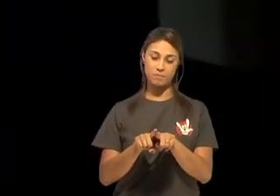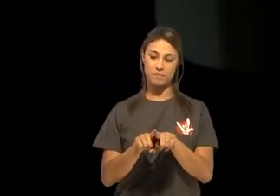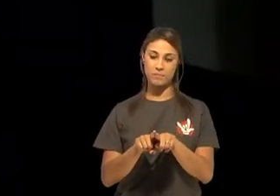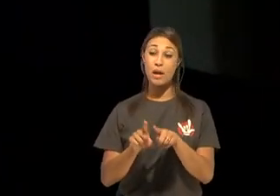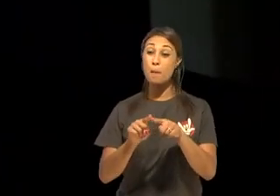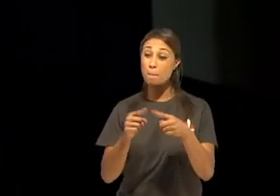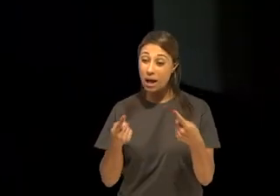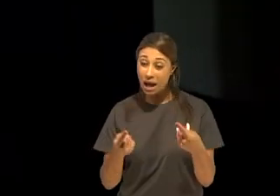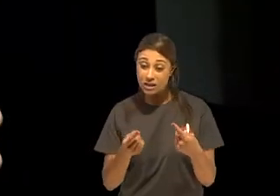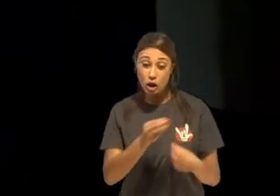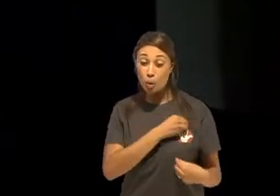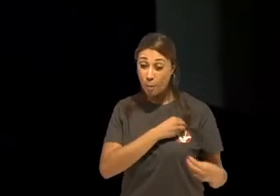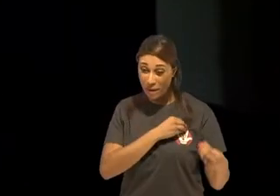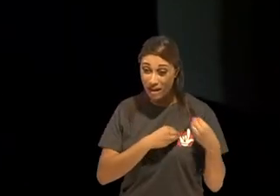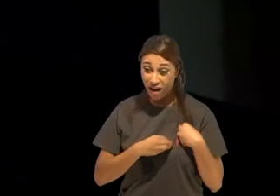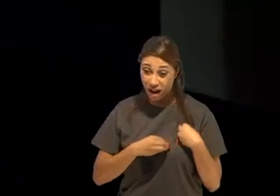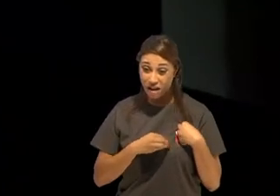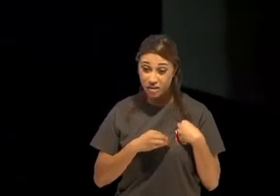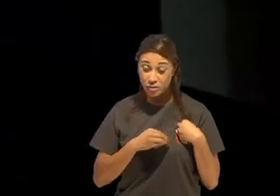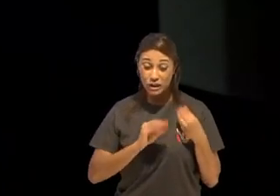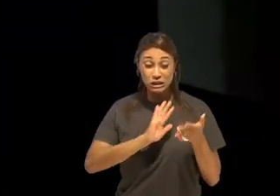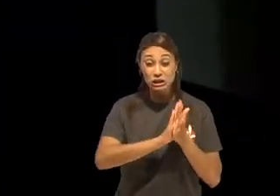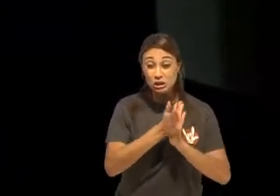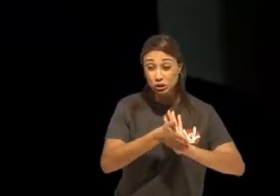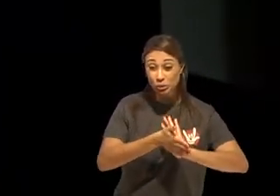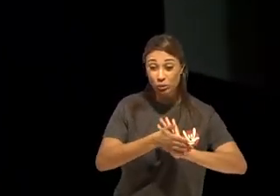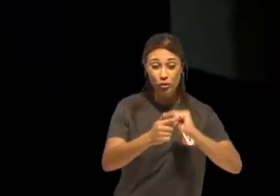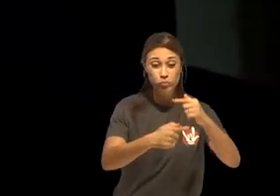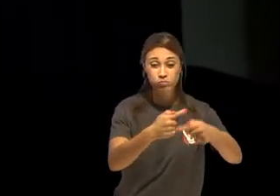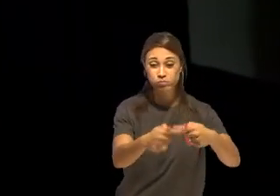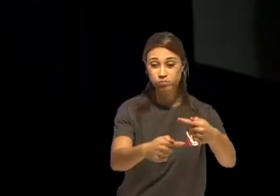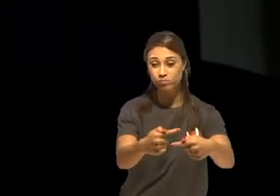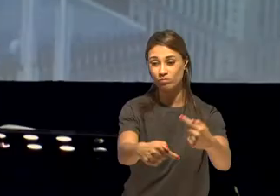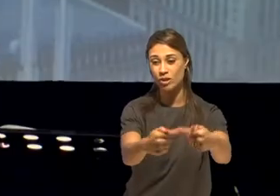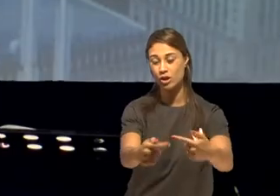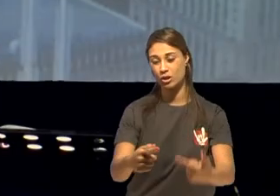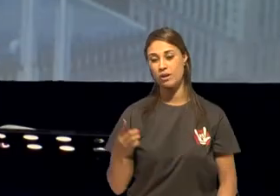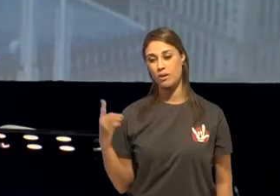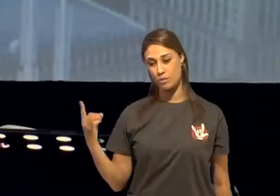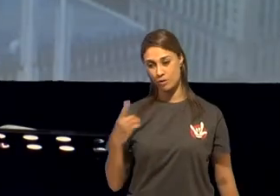sua família. Porque ainda na graça o salário do pecado continua sendo a morte.